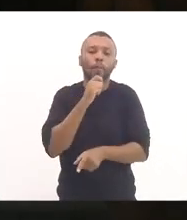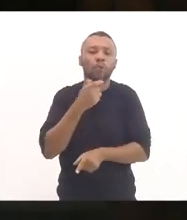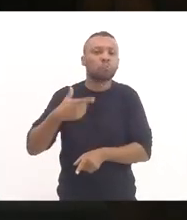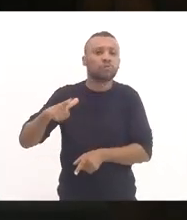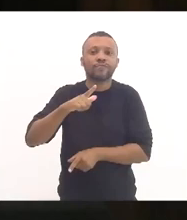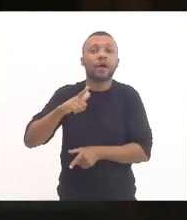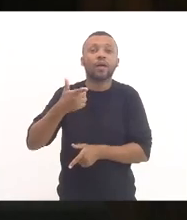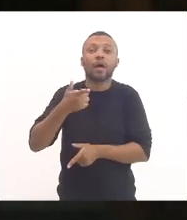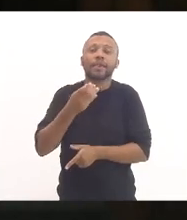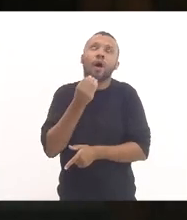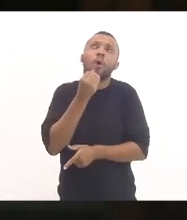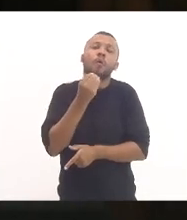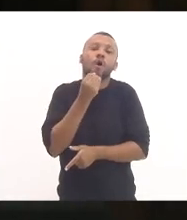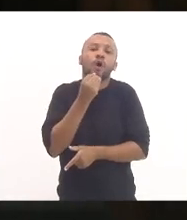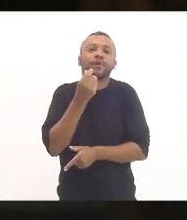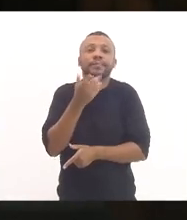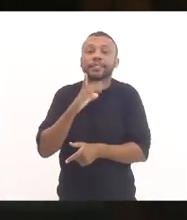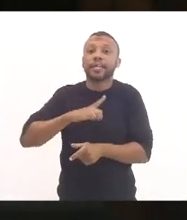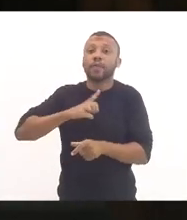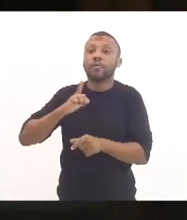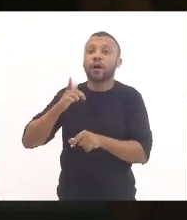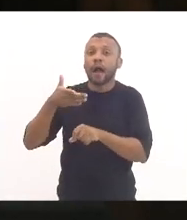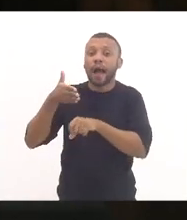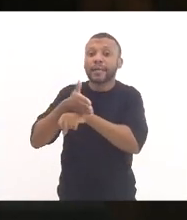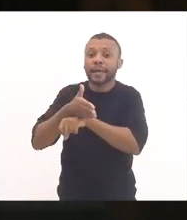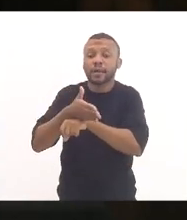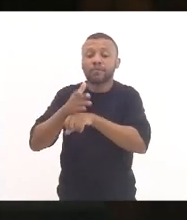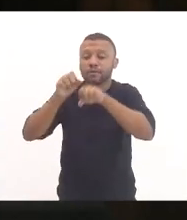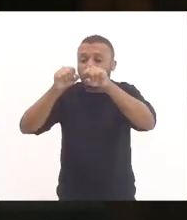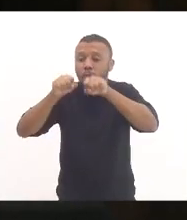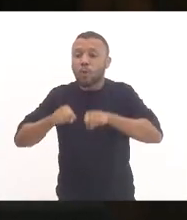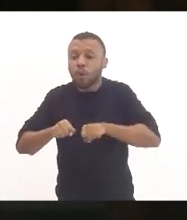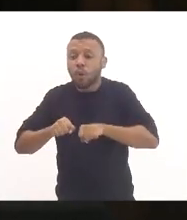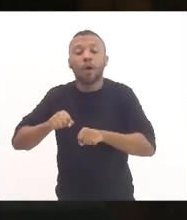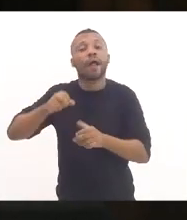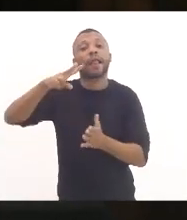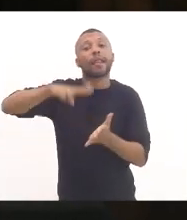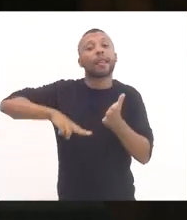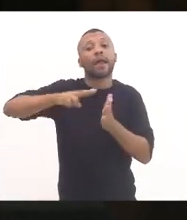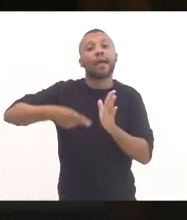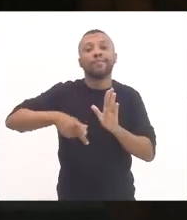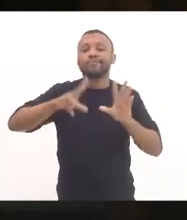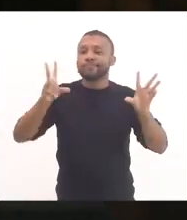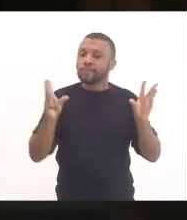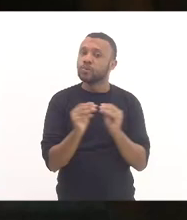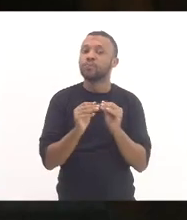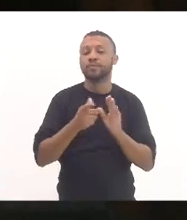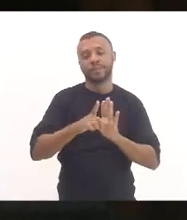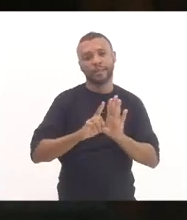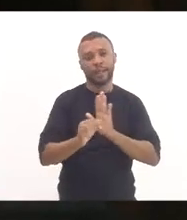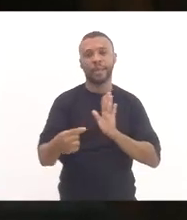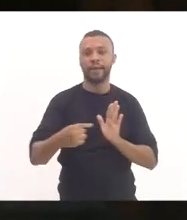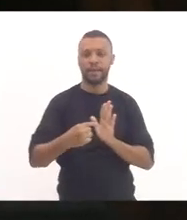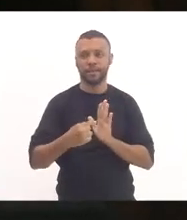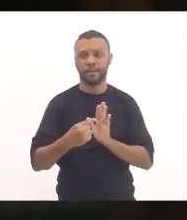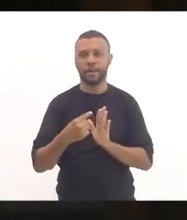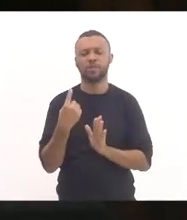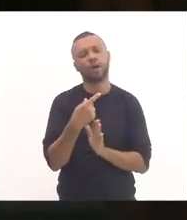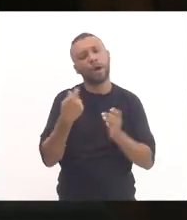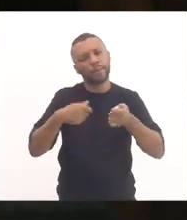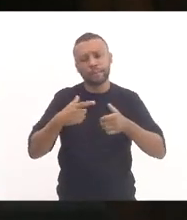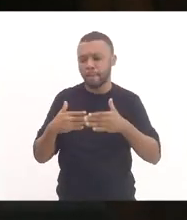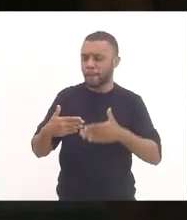oportunidade de termos acesso ao texto né a minuta da lei orgânica mas como foi falado né a gente precisa avançar